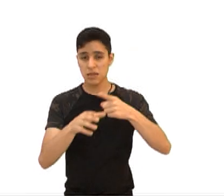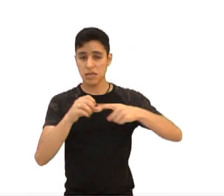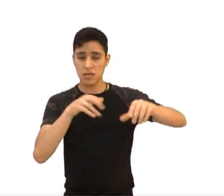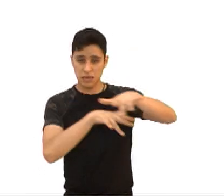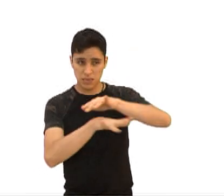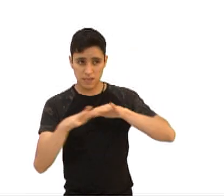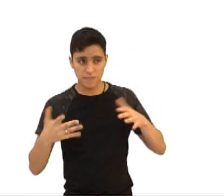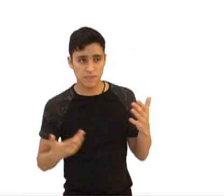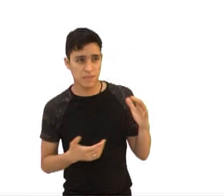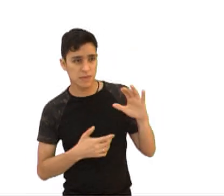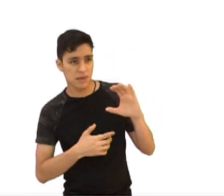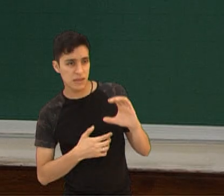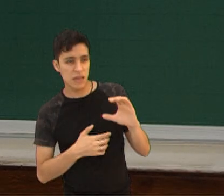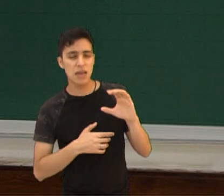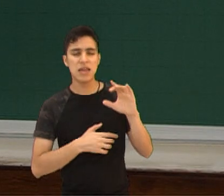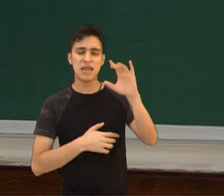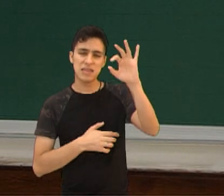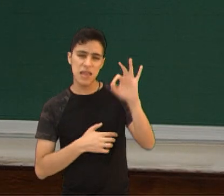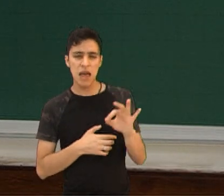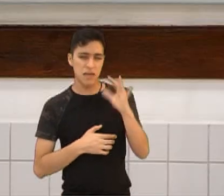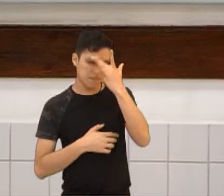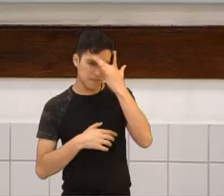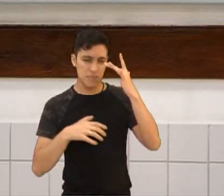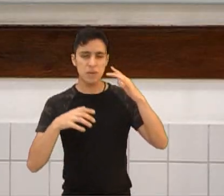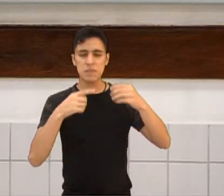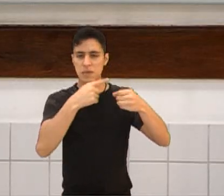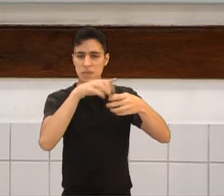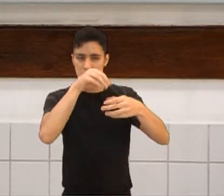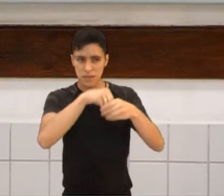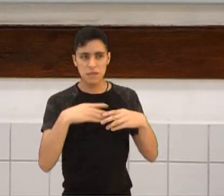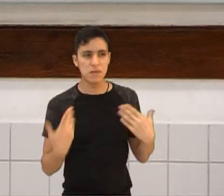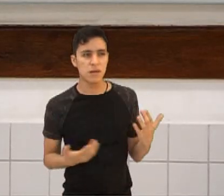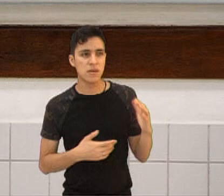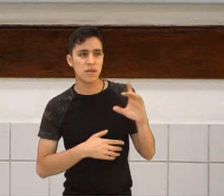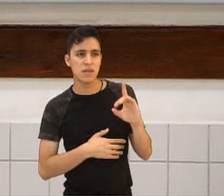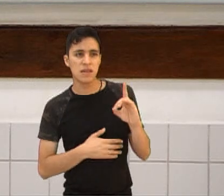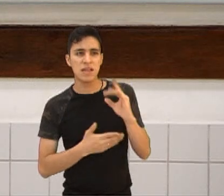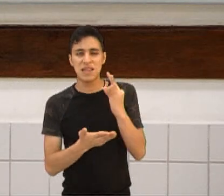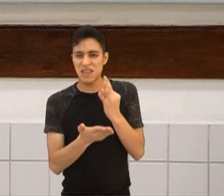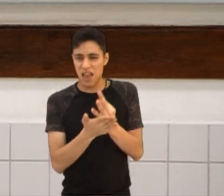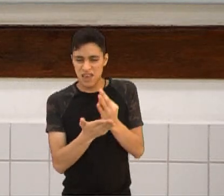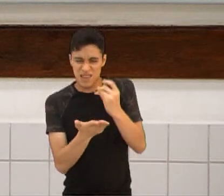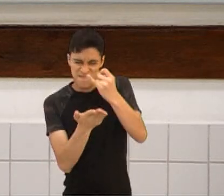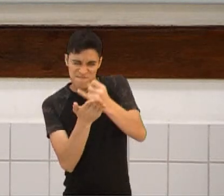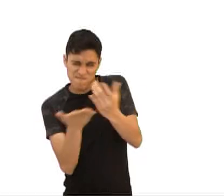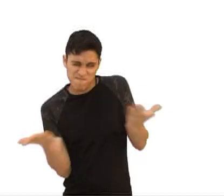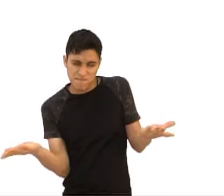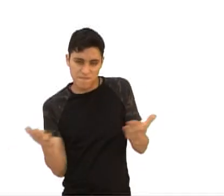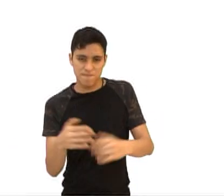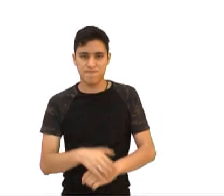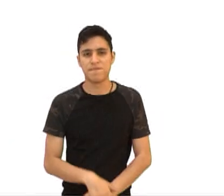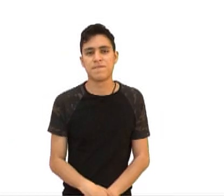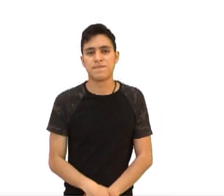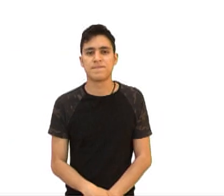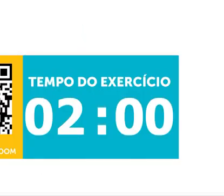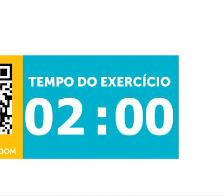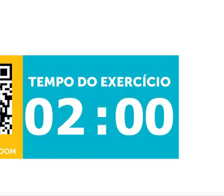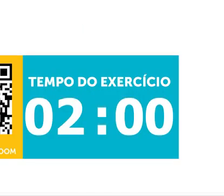taxa demográfica, letra C, ou letra D, taxa alfandegária. É rapidinho, a gente já volta.